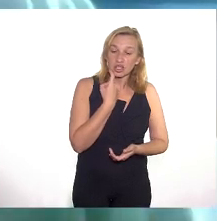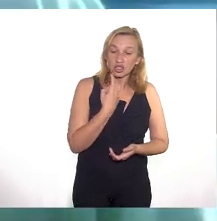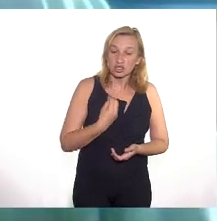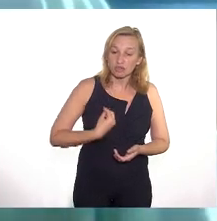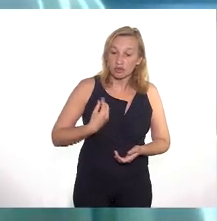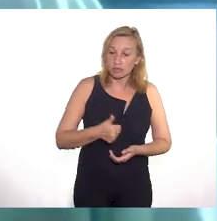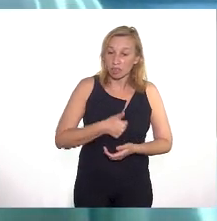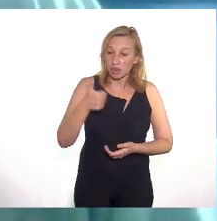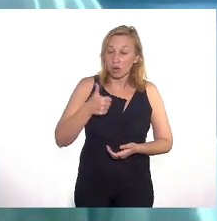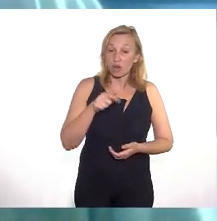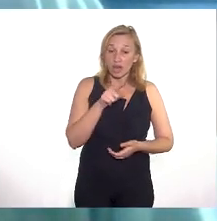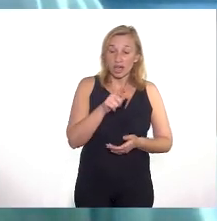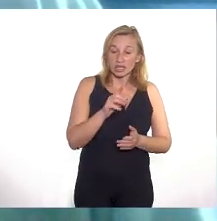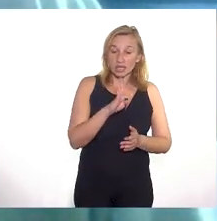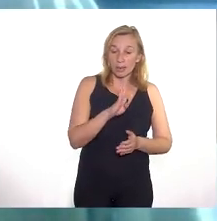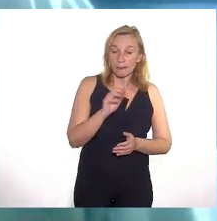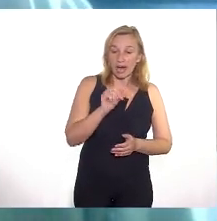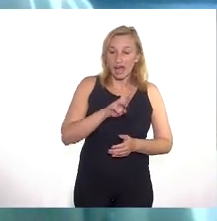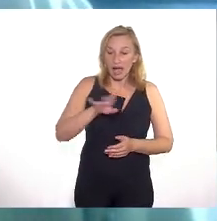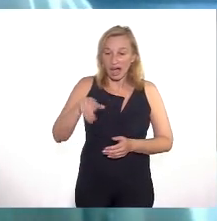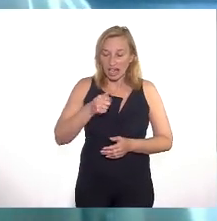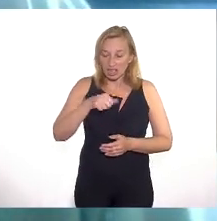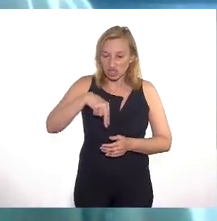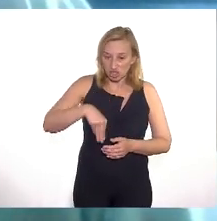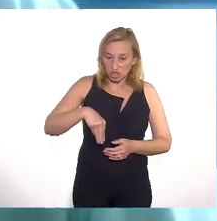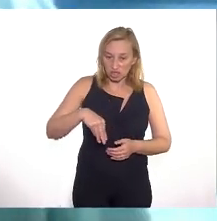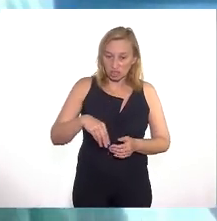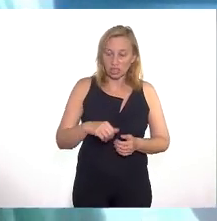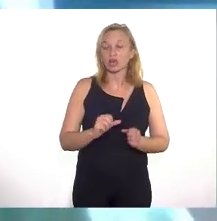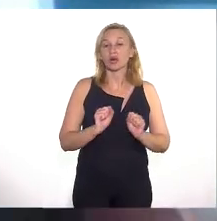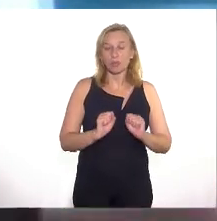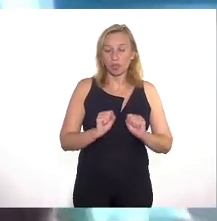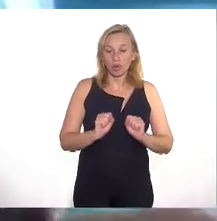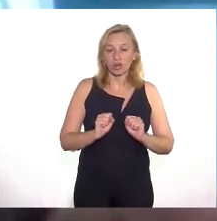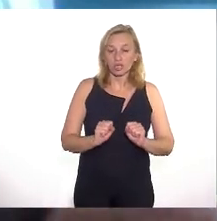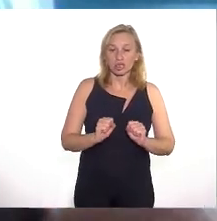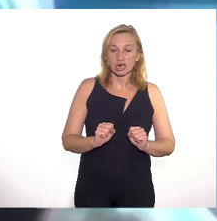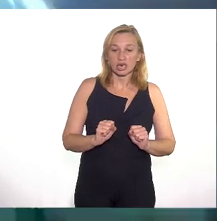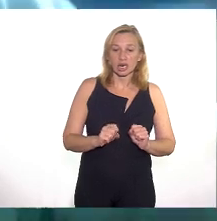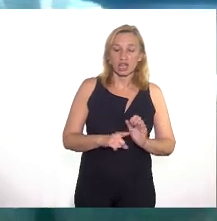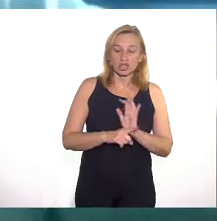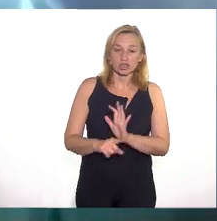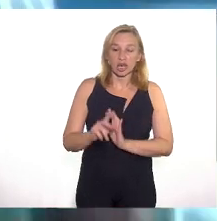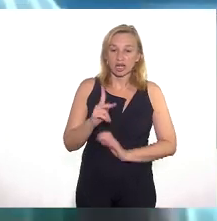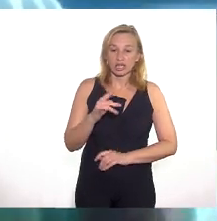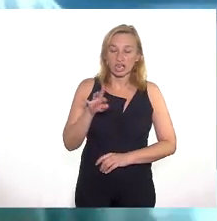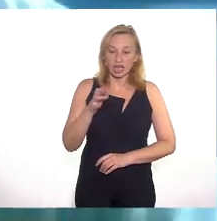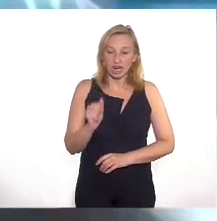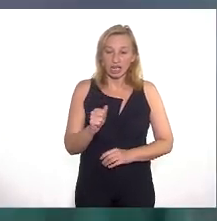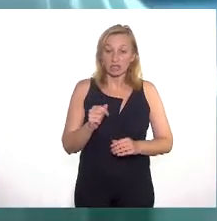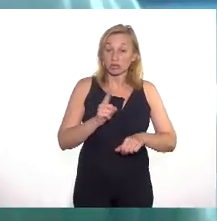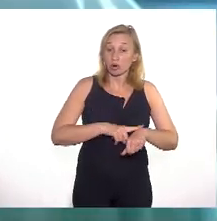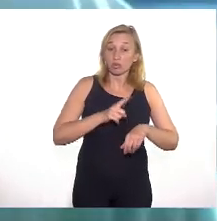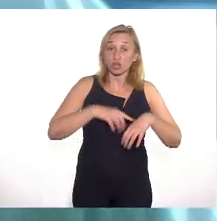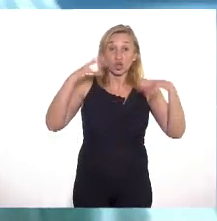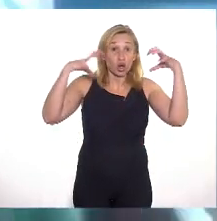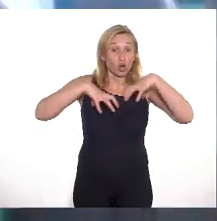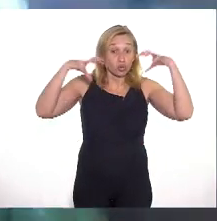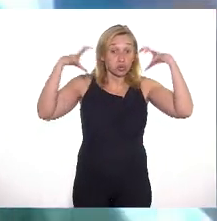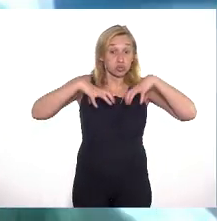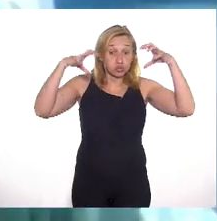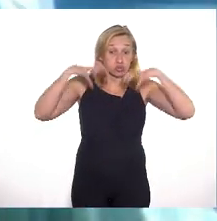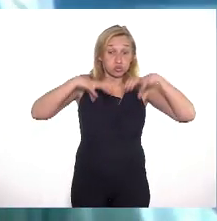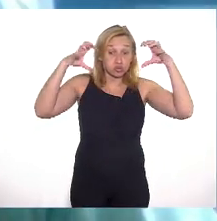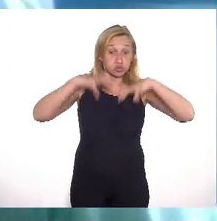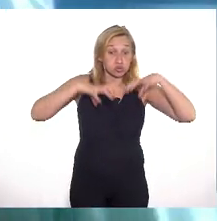podem servir para mini hidrelétricas, às vezes isso é válido, mas elas também, no momento de muita chuva, aumentam a inundação.